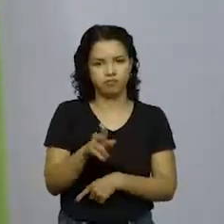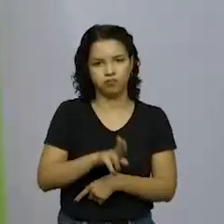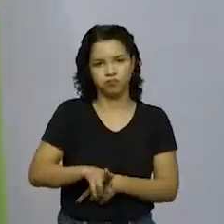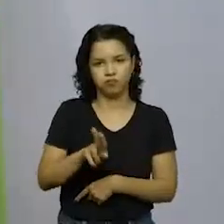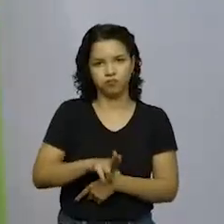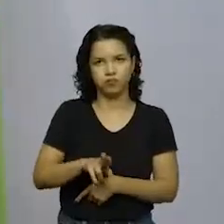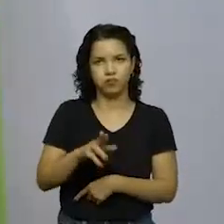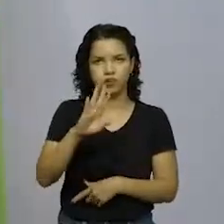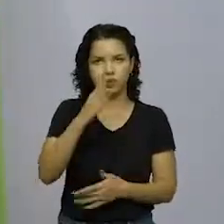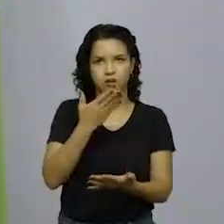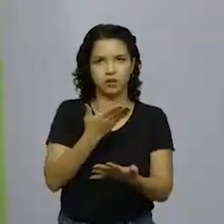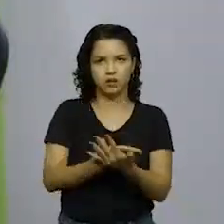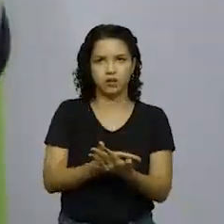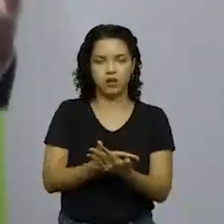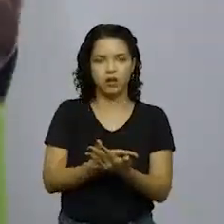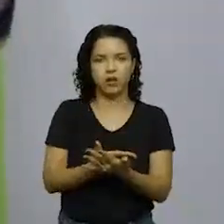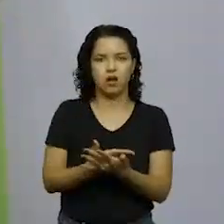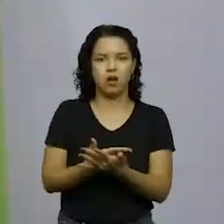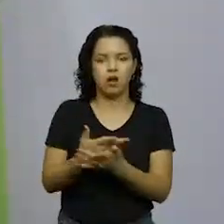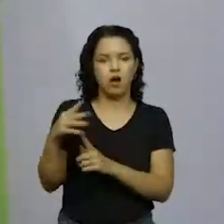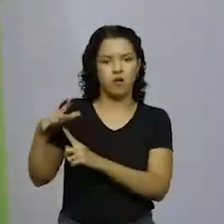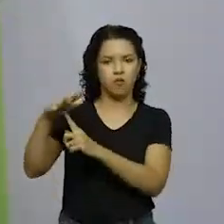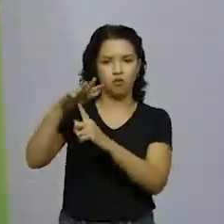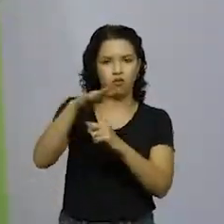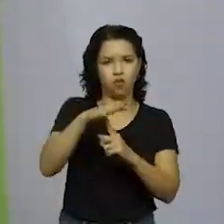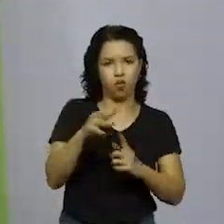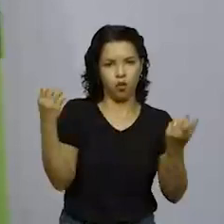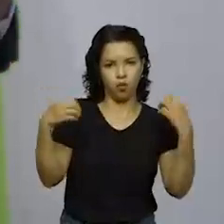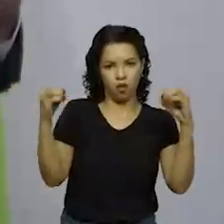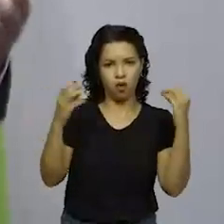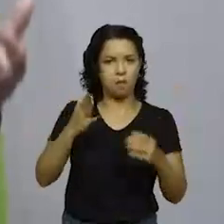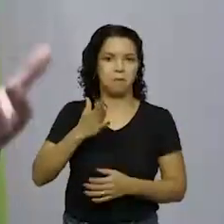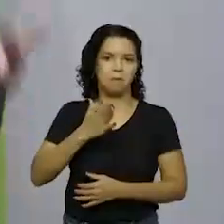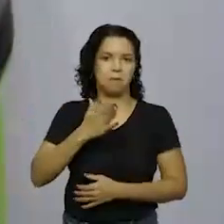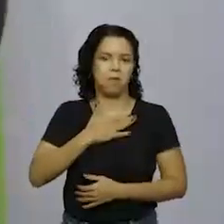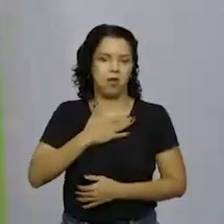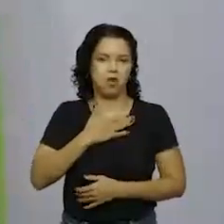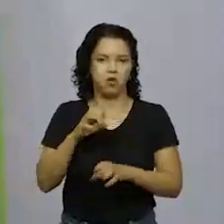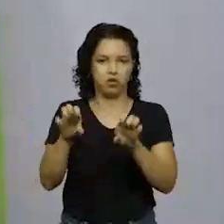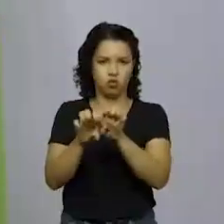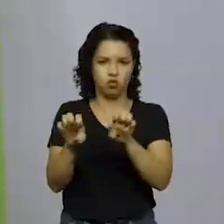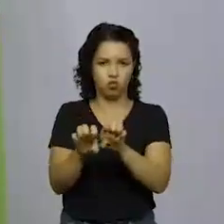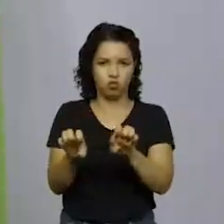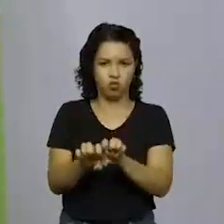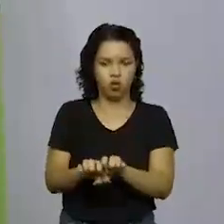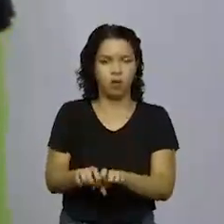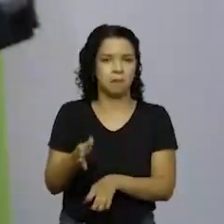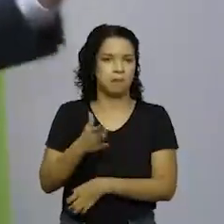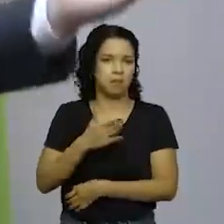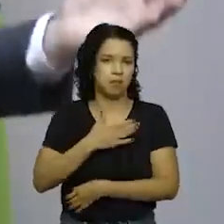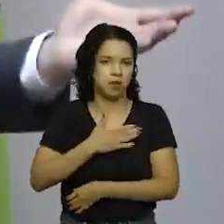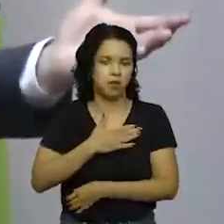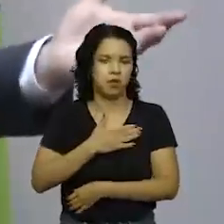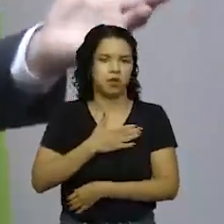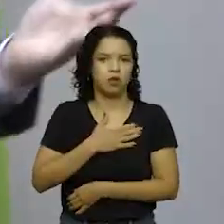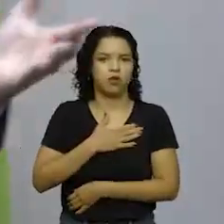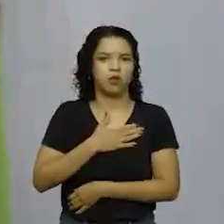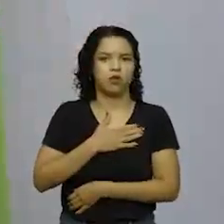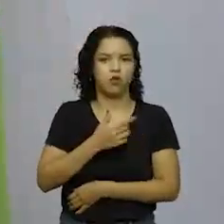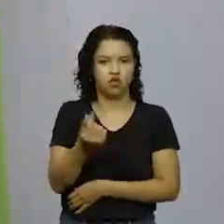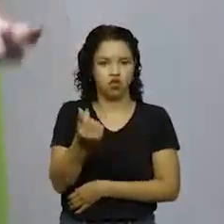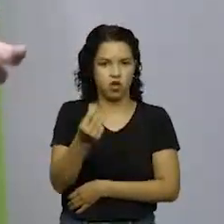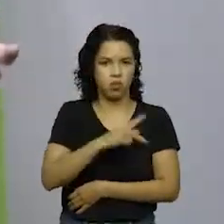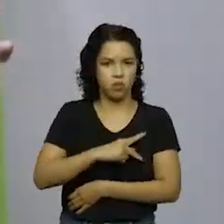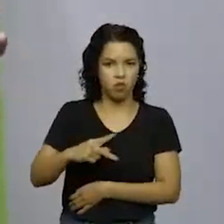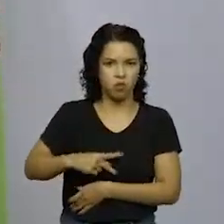avião ambulância é meu, a estrutura é minha, o dinheiro público é meu, porque eu sou o governador. Então